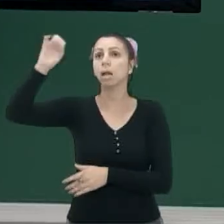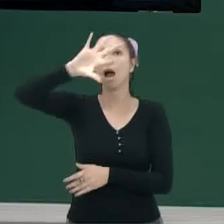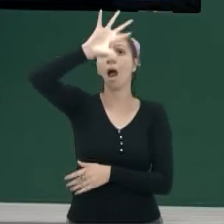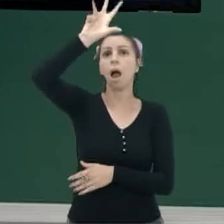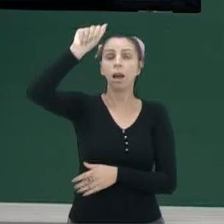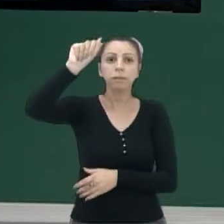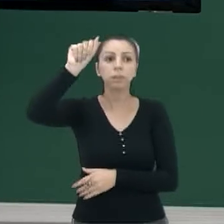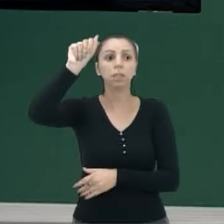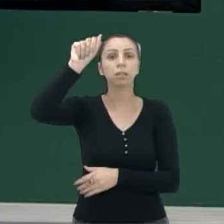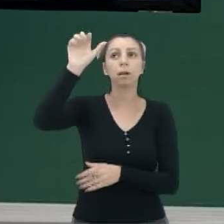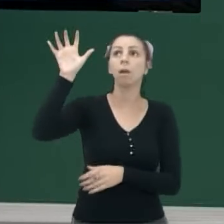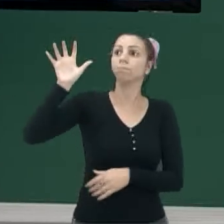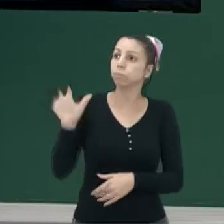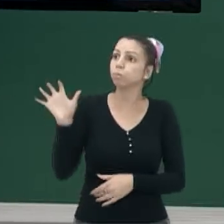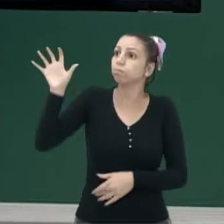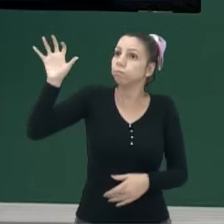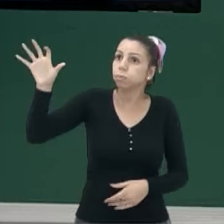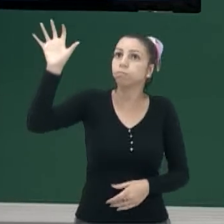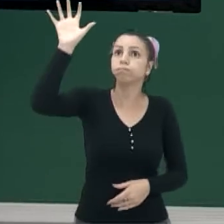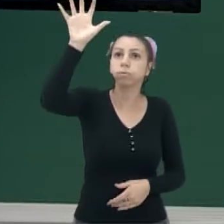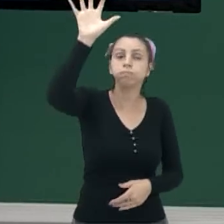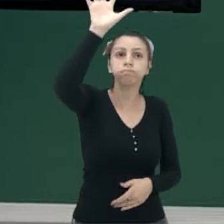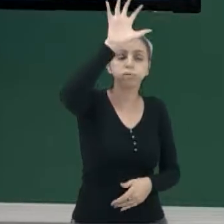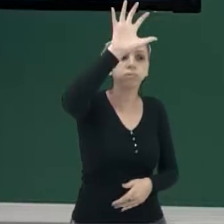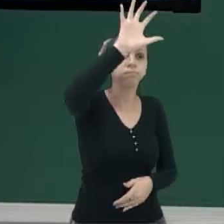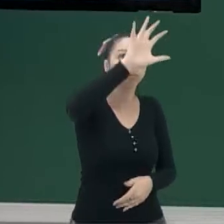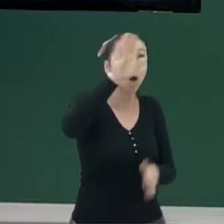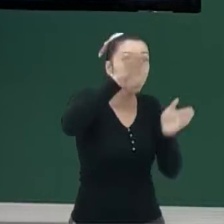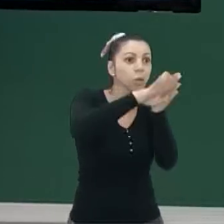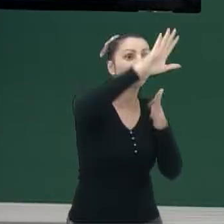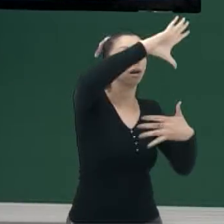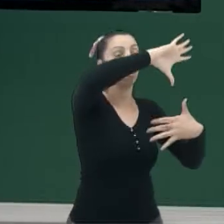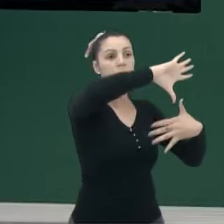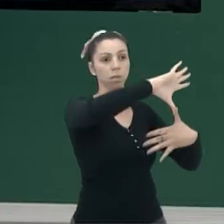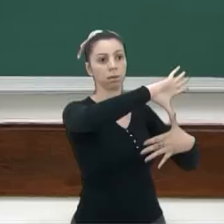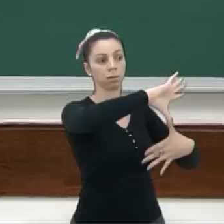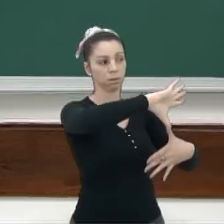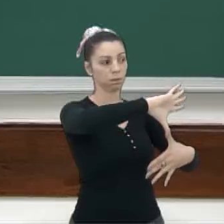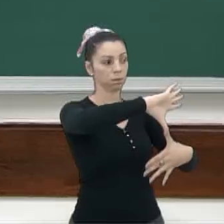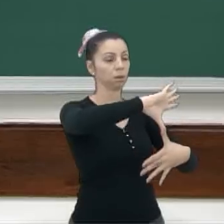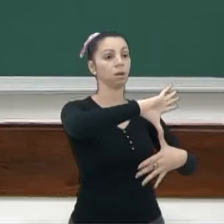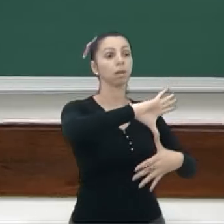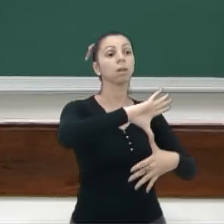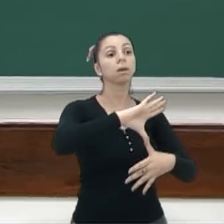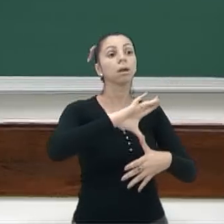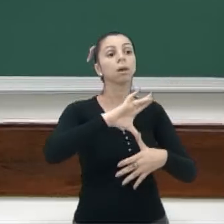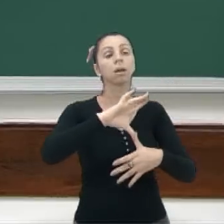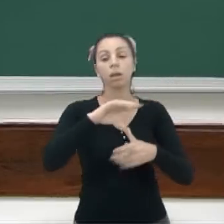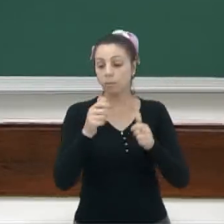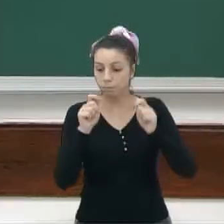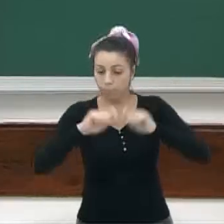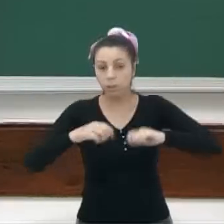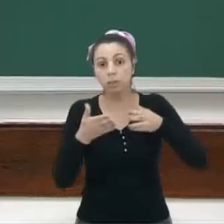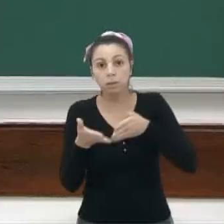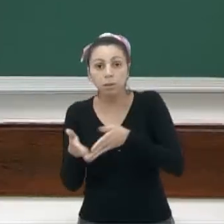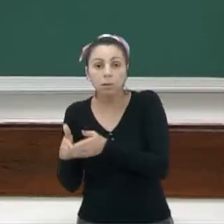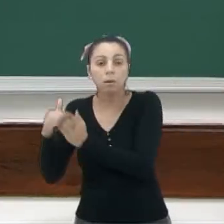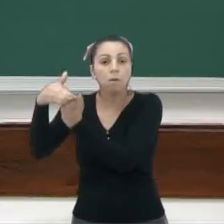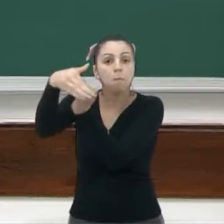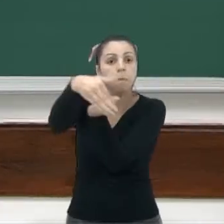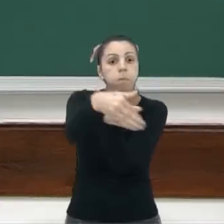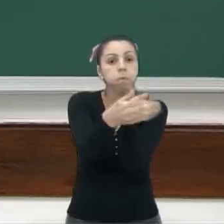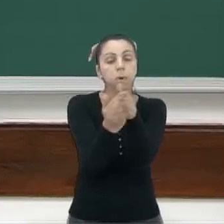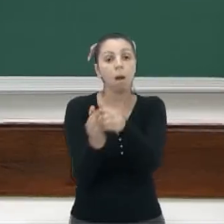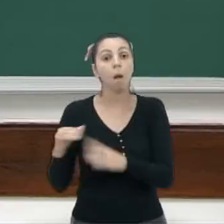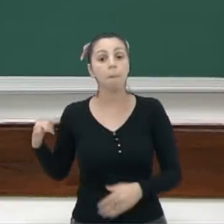e posteriormente vão chegar à América. E isso só é possível devido às rotas marítimas. São